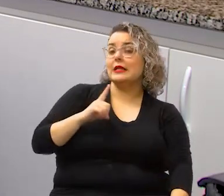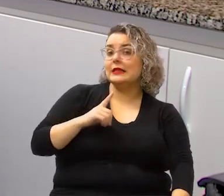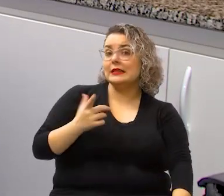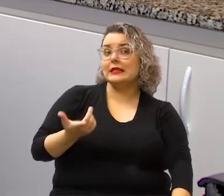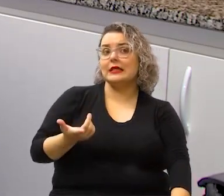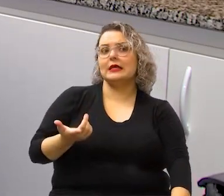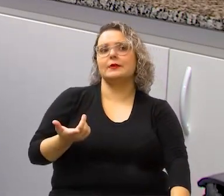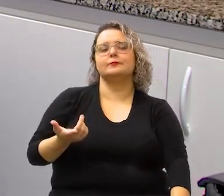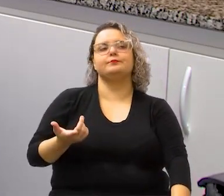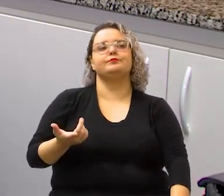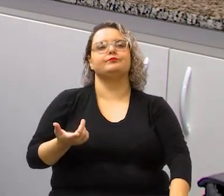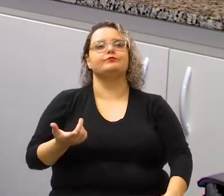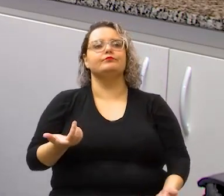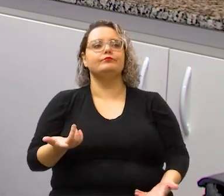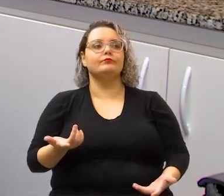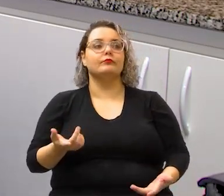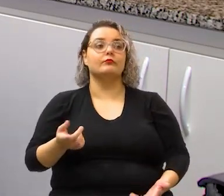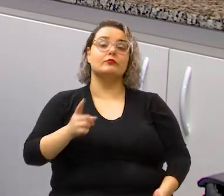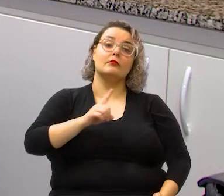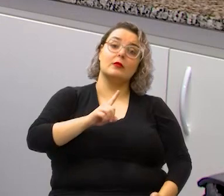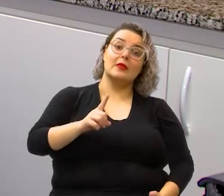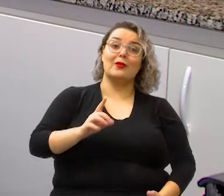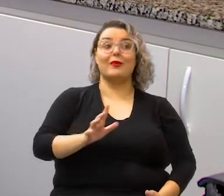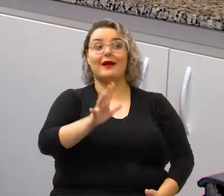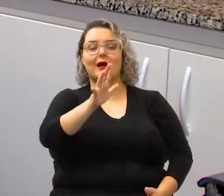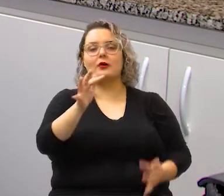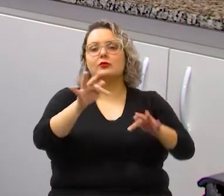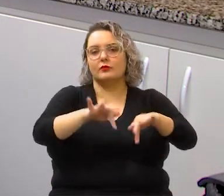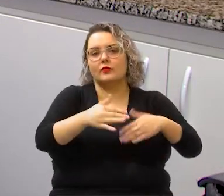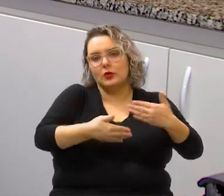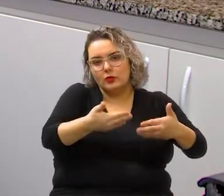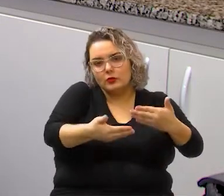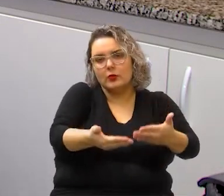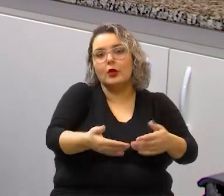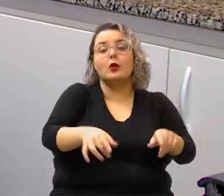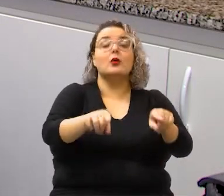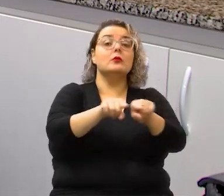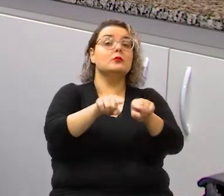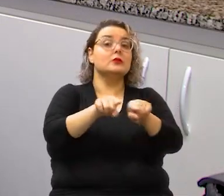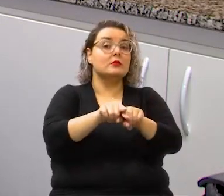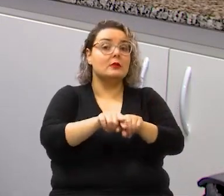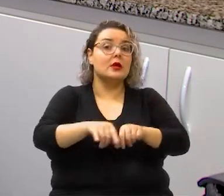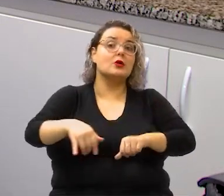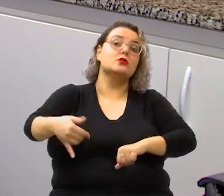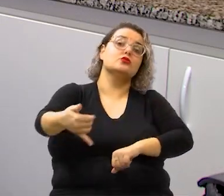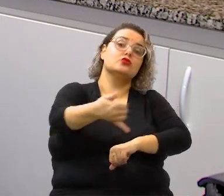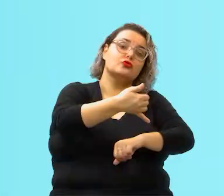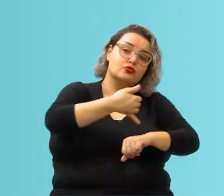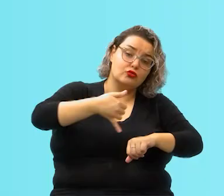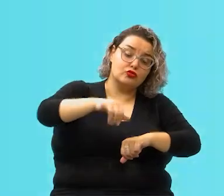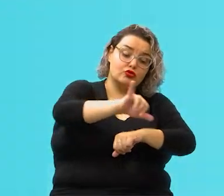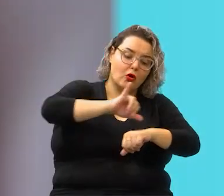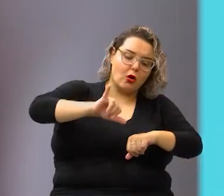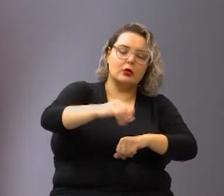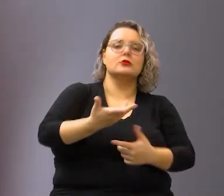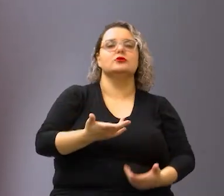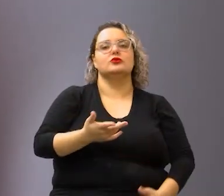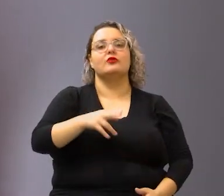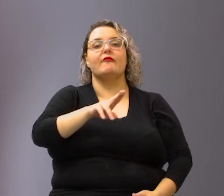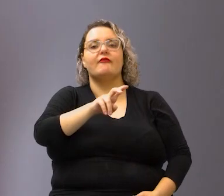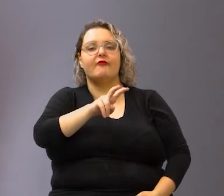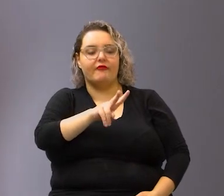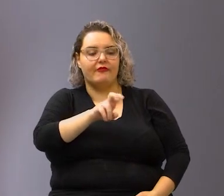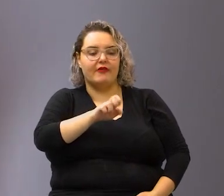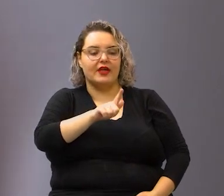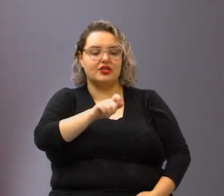para se ter ali, né, um produto não tão caro no final do processo, quanto aos óleos vegetais. Além de uma língua